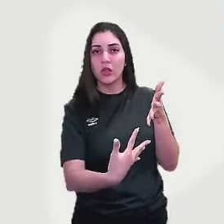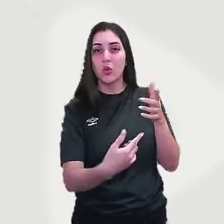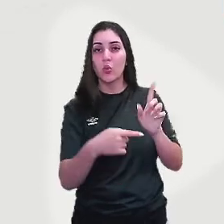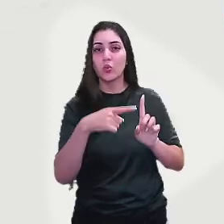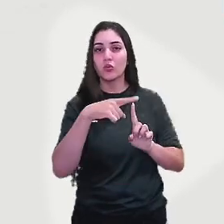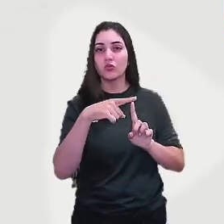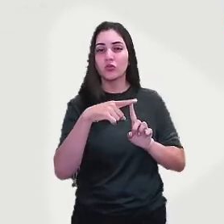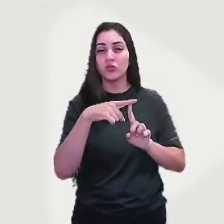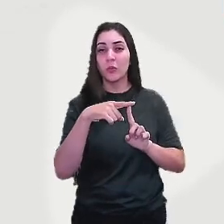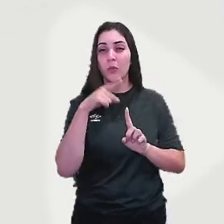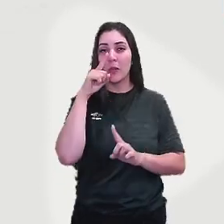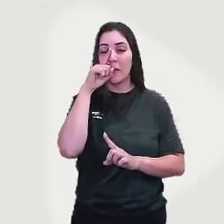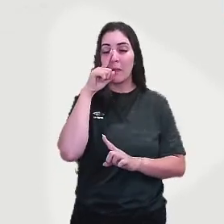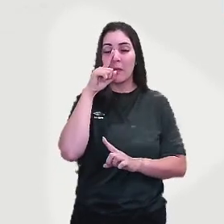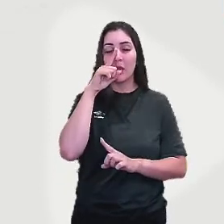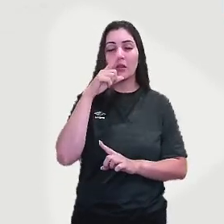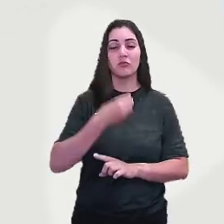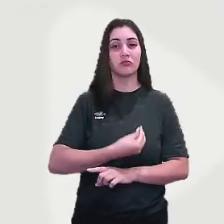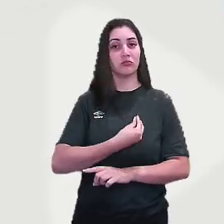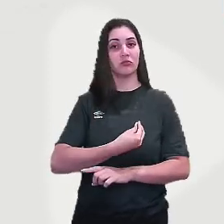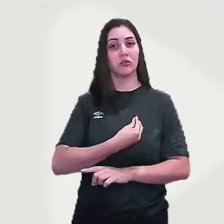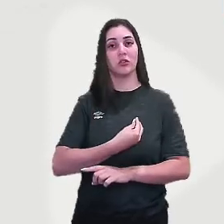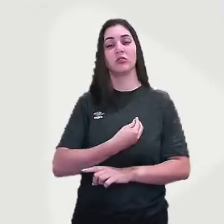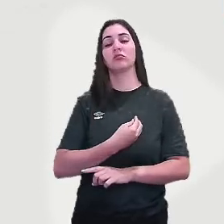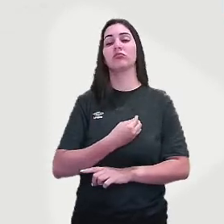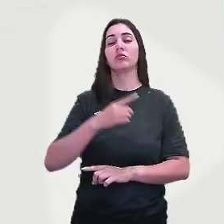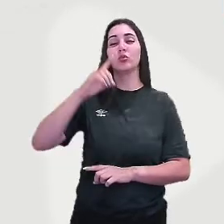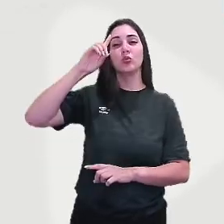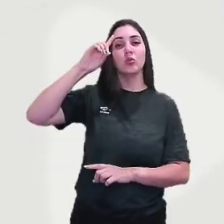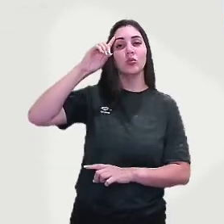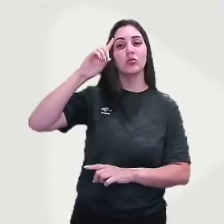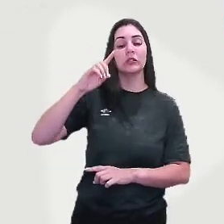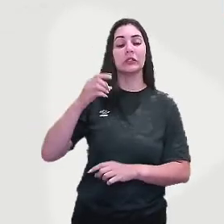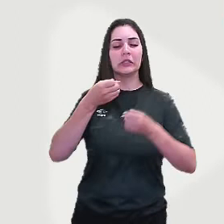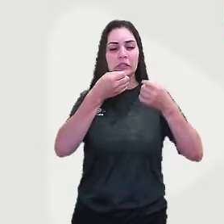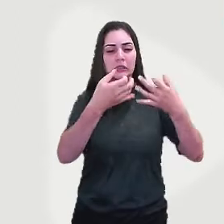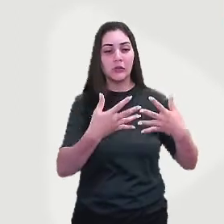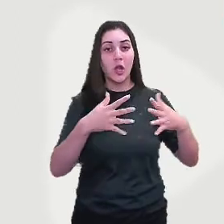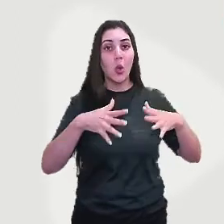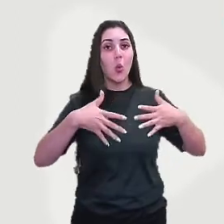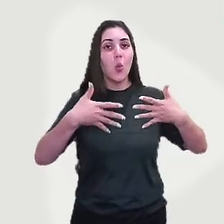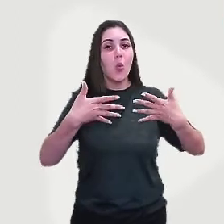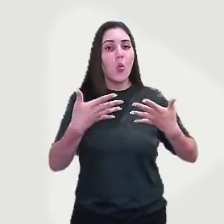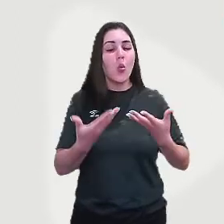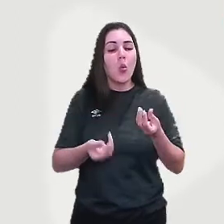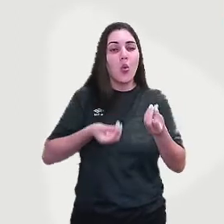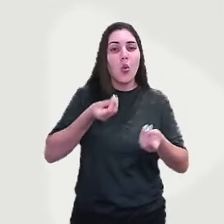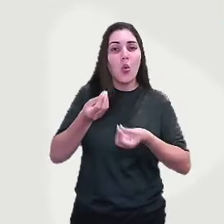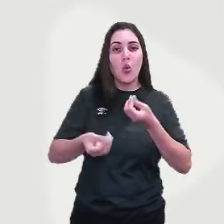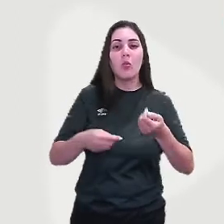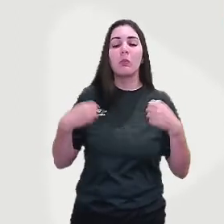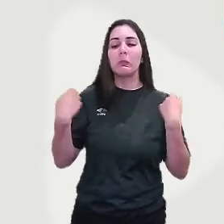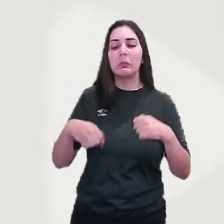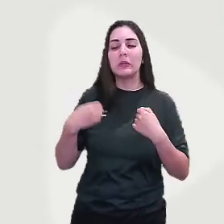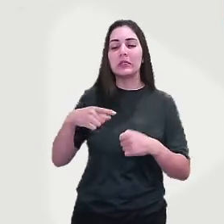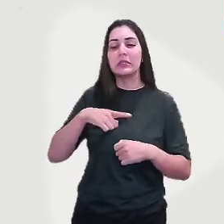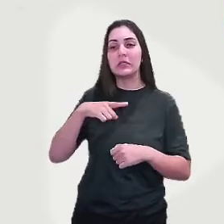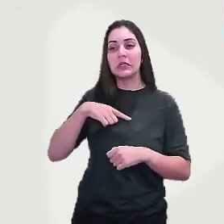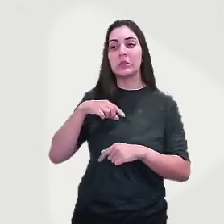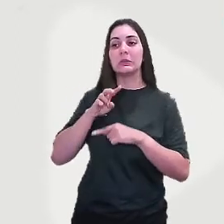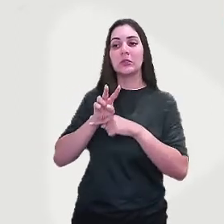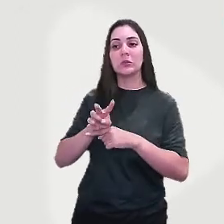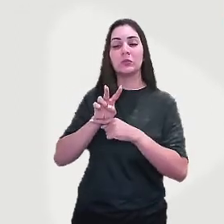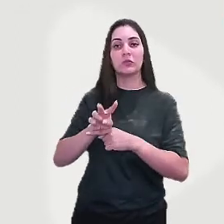risco presentes no cotidiano e descrever então quais atitudes de prevenção que a gente precisa